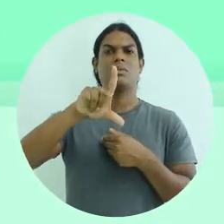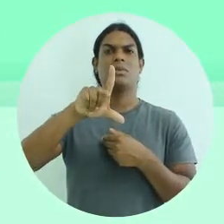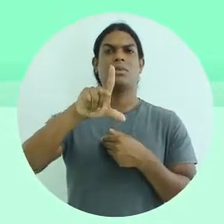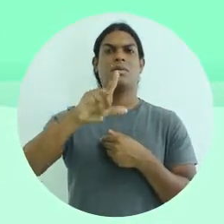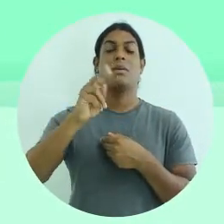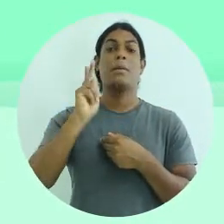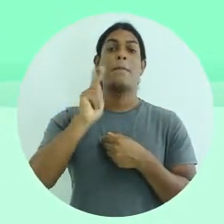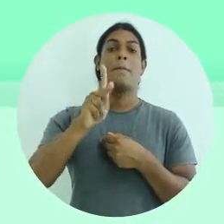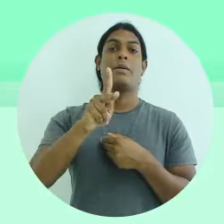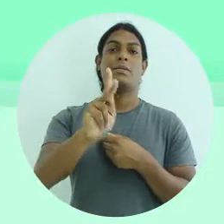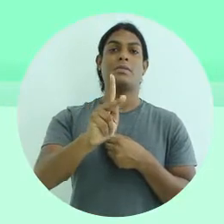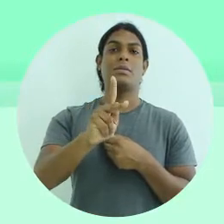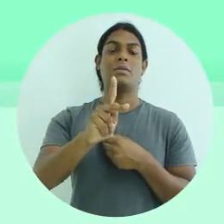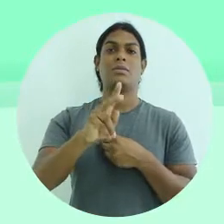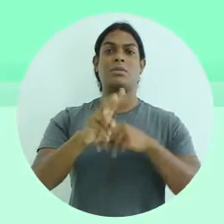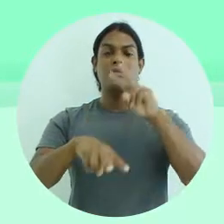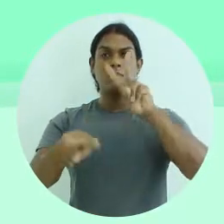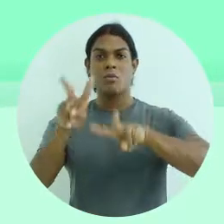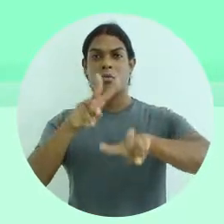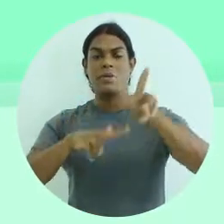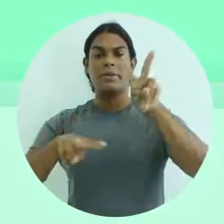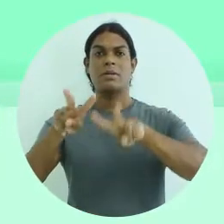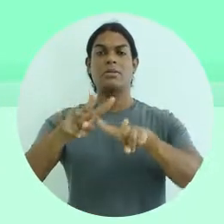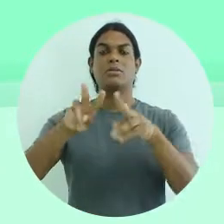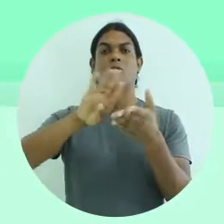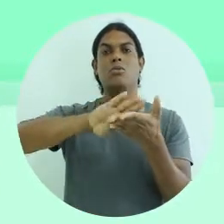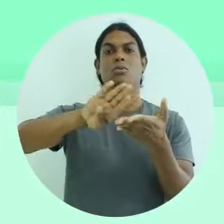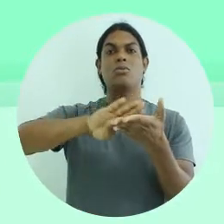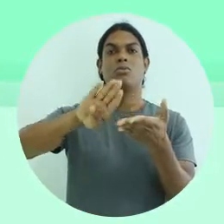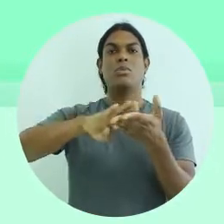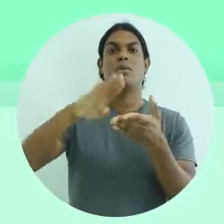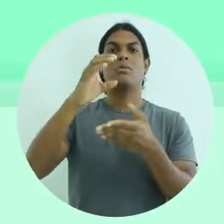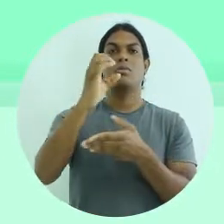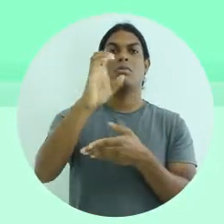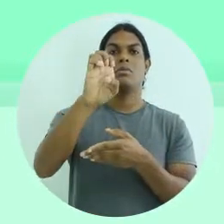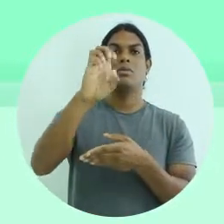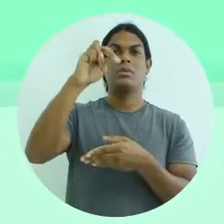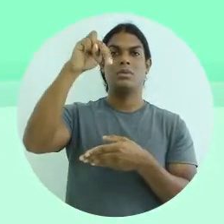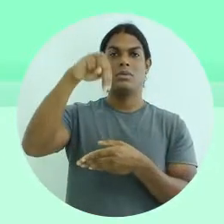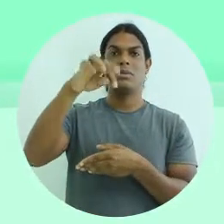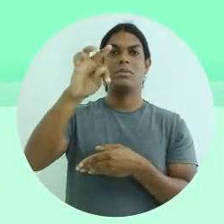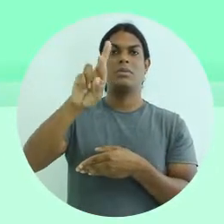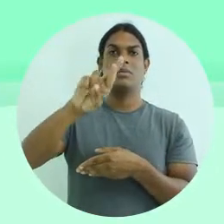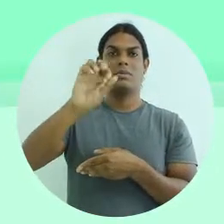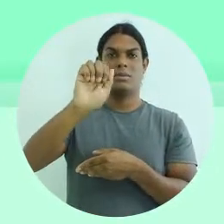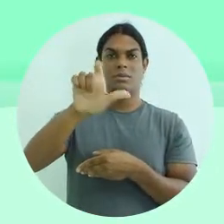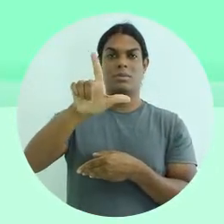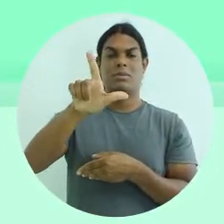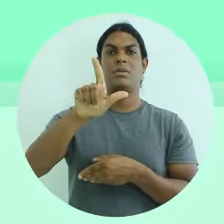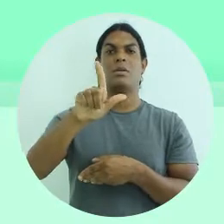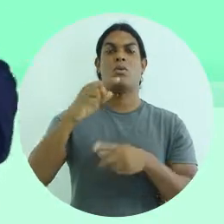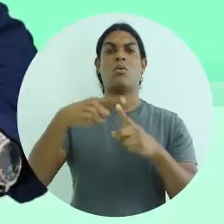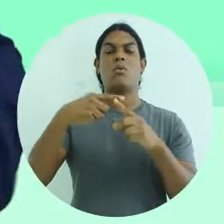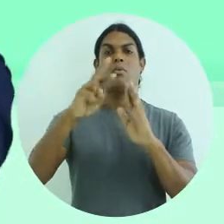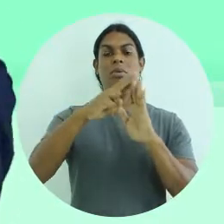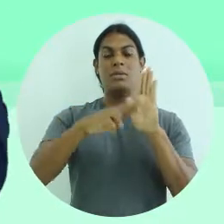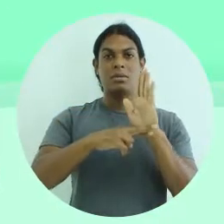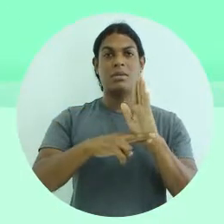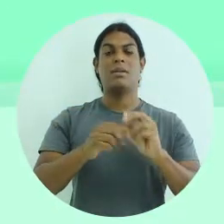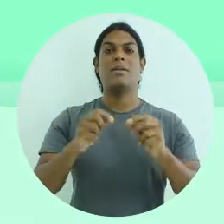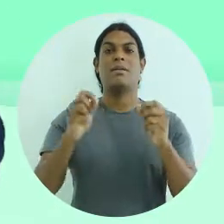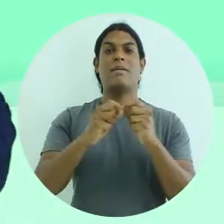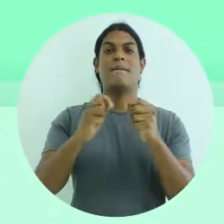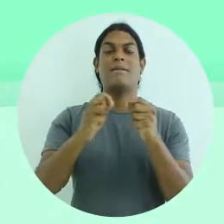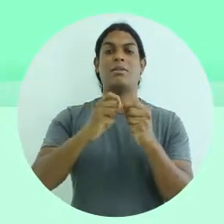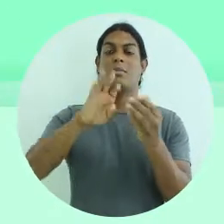sempre sob a supervisão do Banco Central do Brasil, porque eles não podem definir as regras são definidas pelo Banco Central, mas